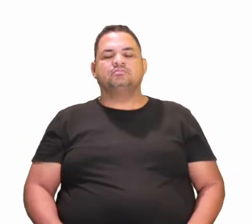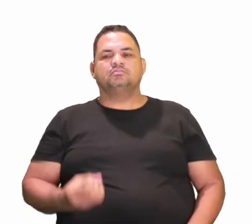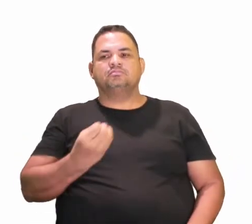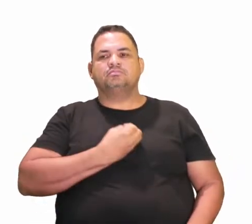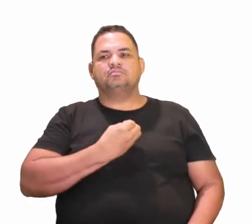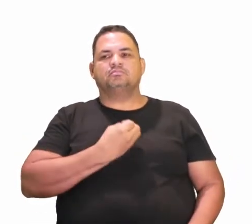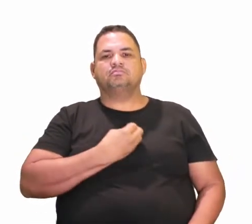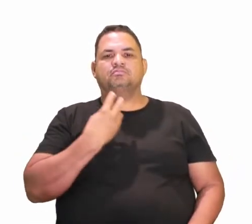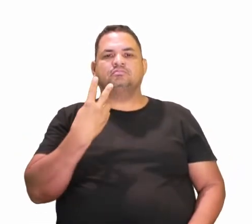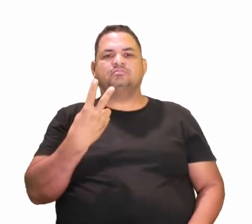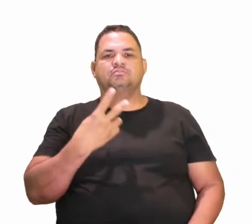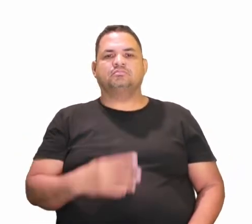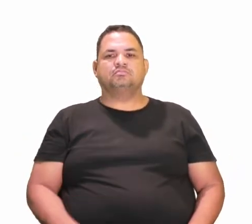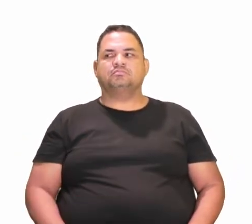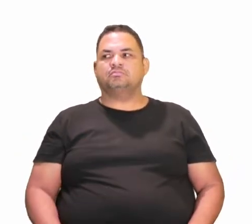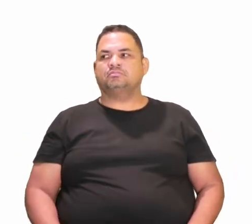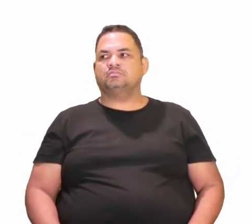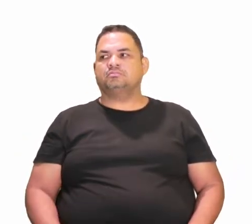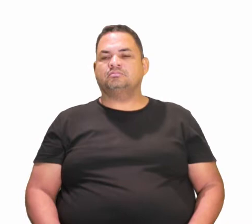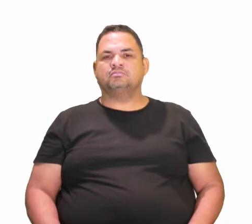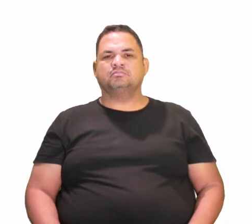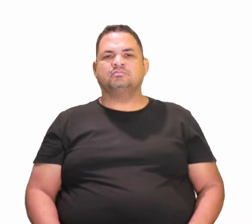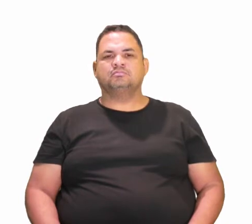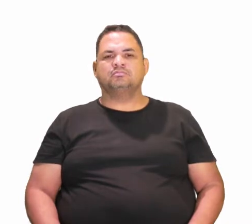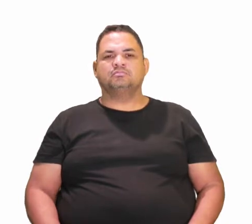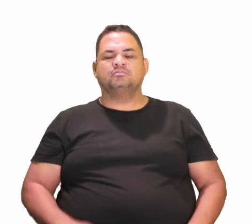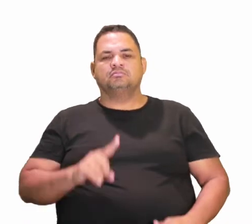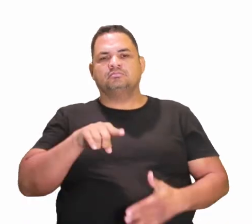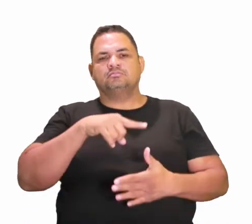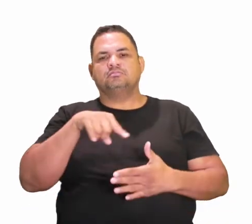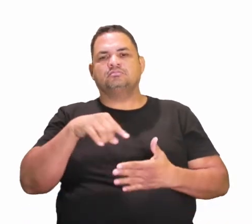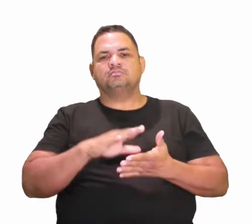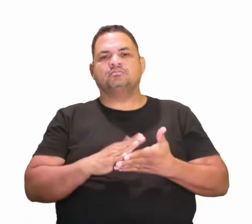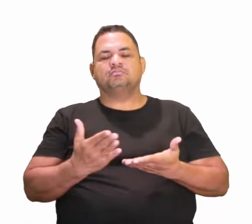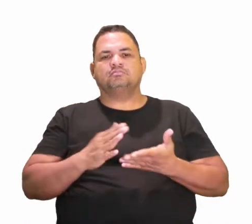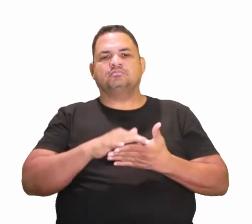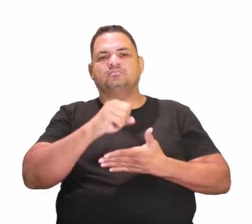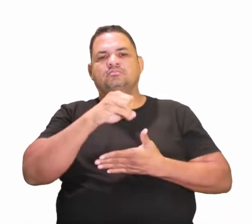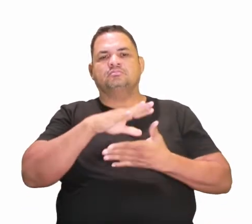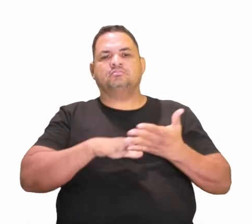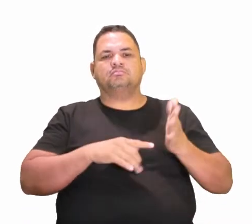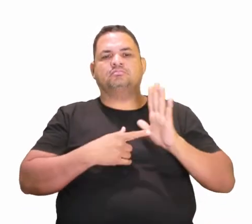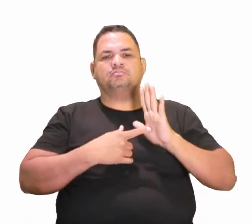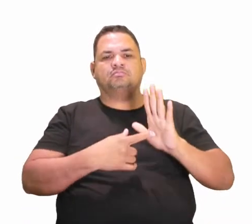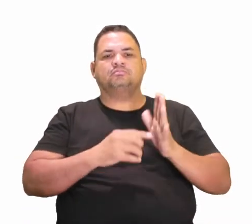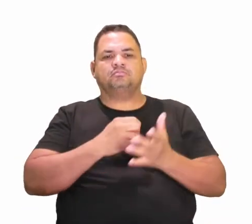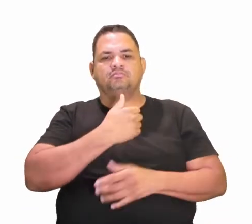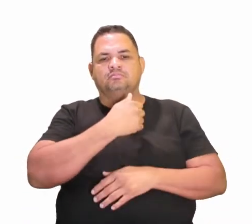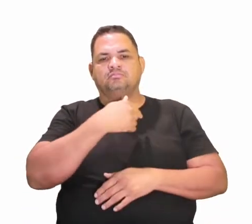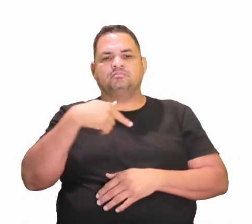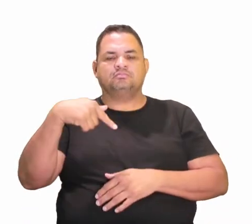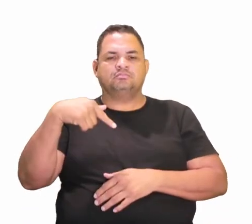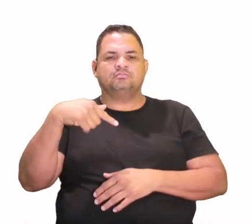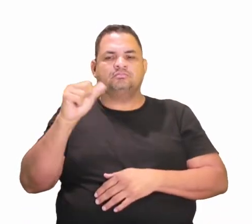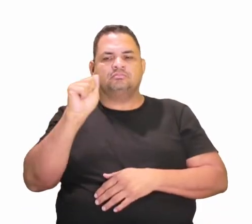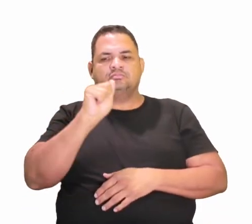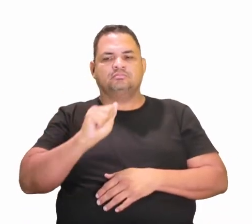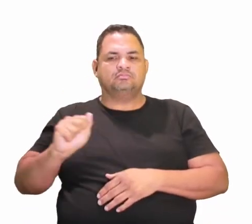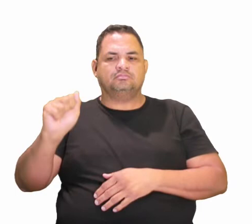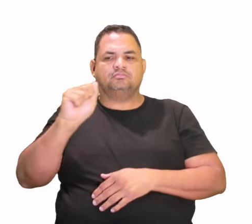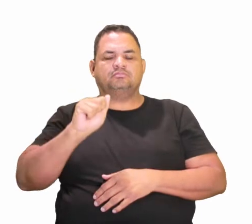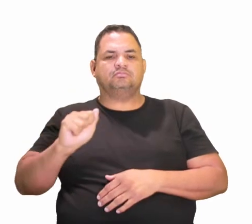para dois ruins Amélia que você só iria marcar alternativa que mostrava que você é de agosto certo